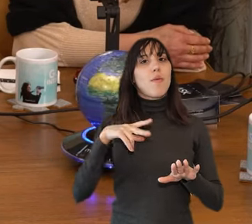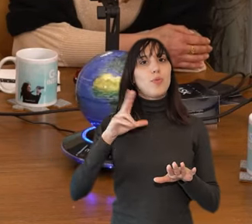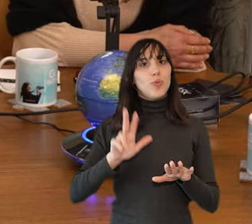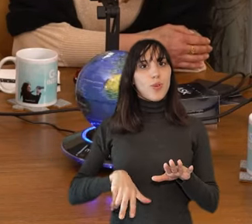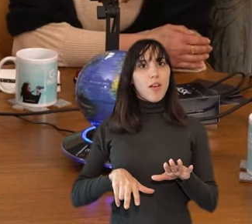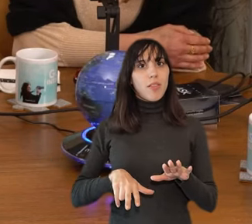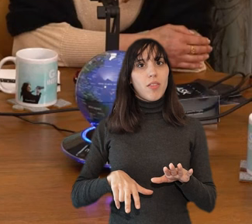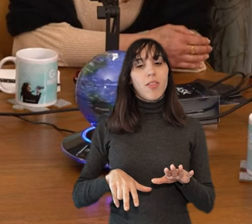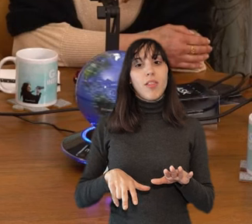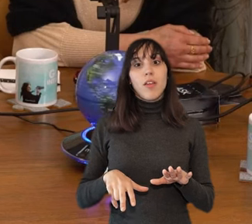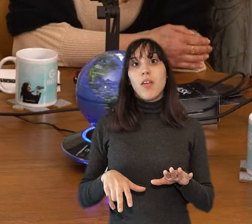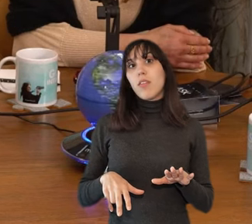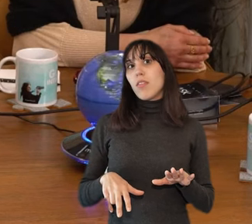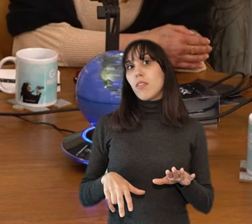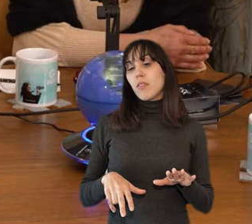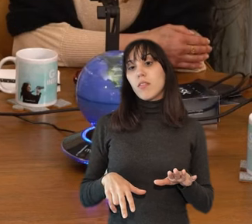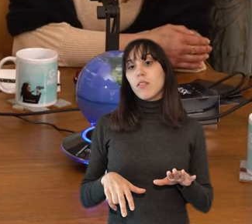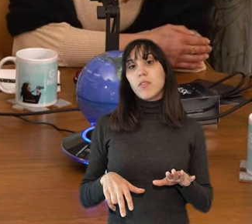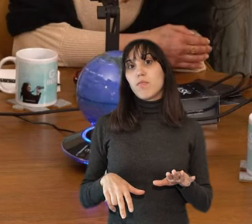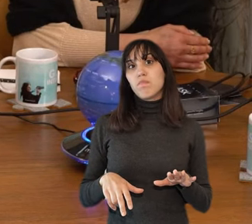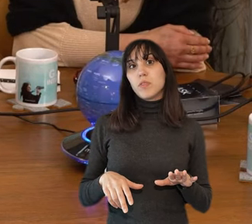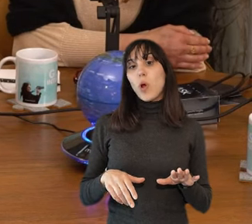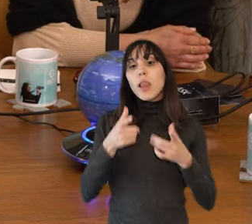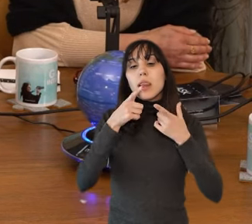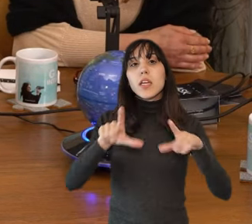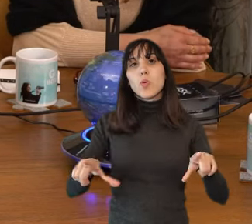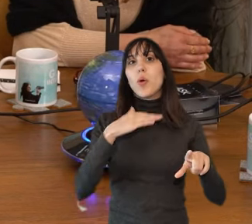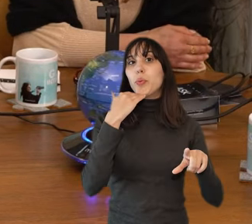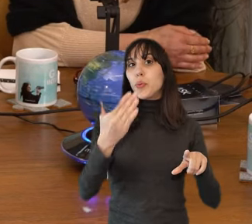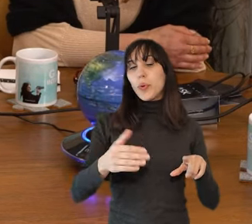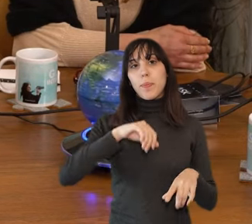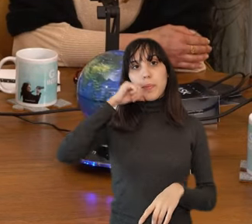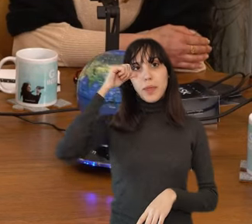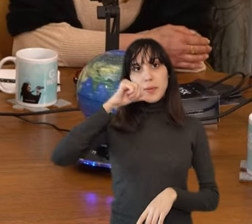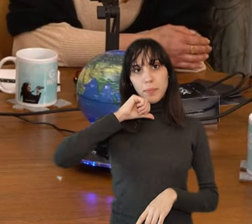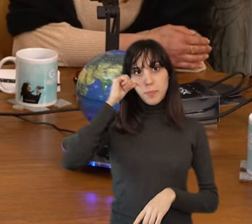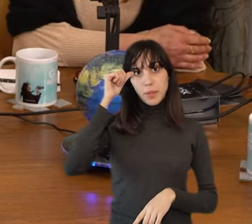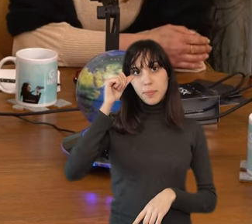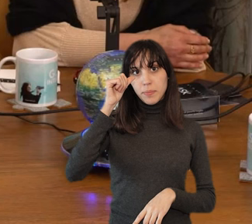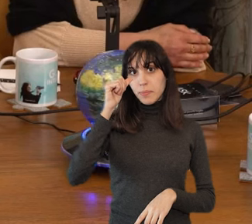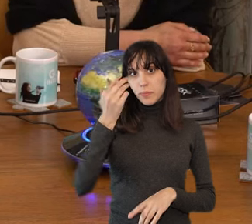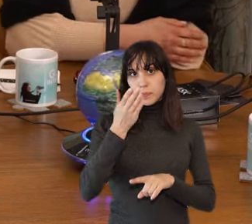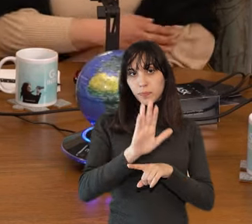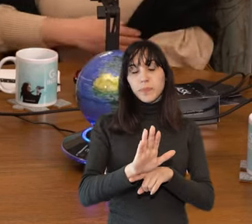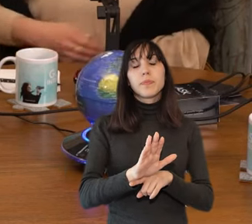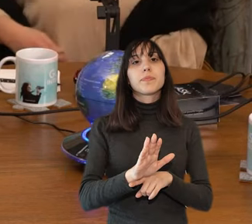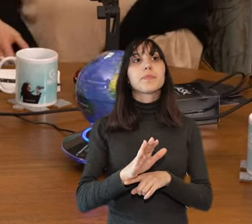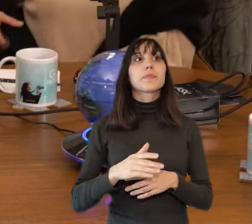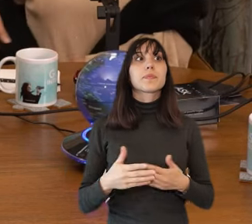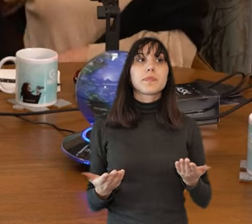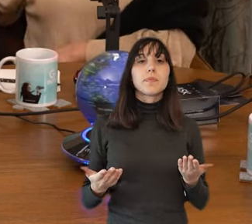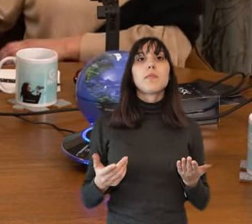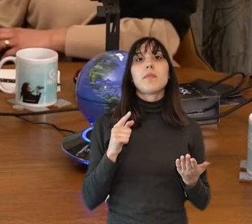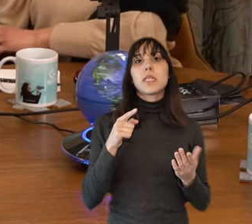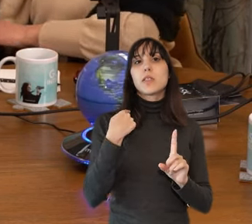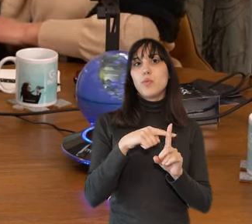realmente não ainda não TM essa competência na da língua por exemplo portanto estamos a e h Esse